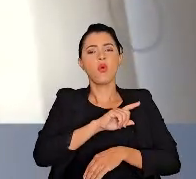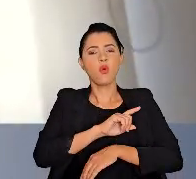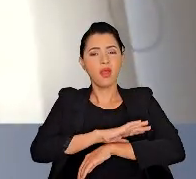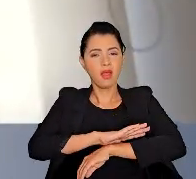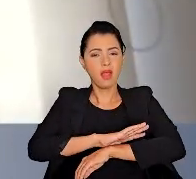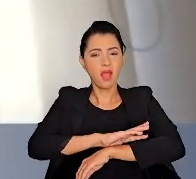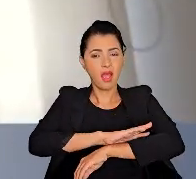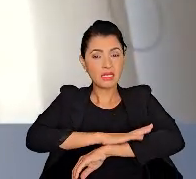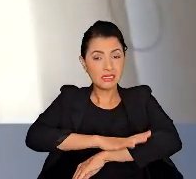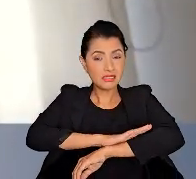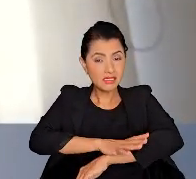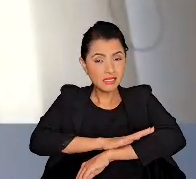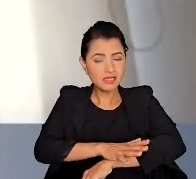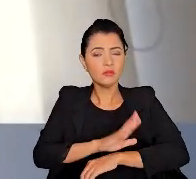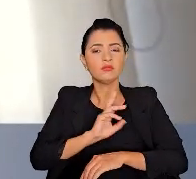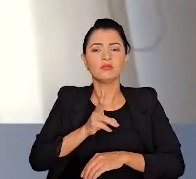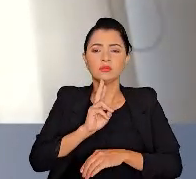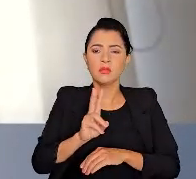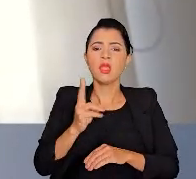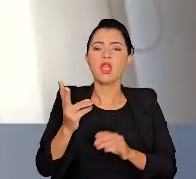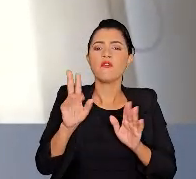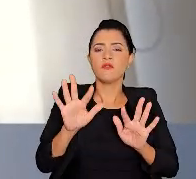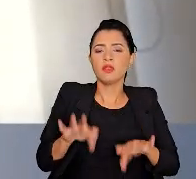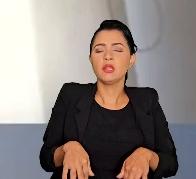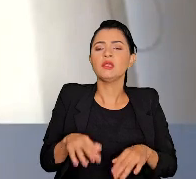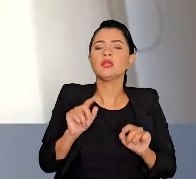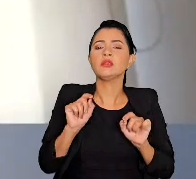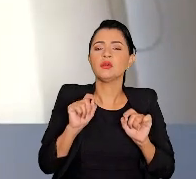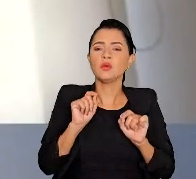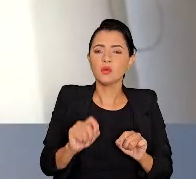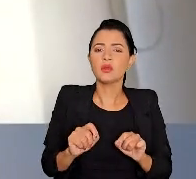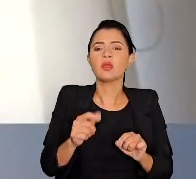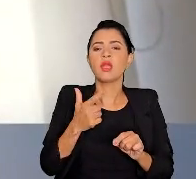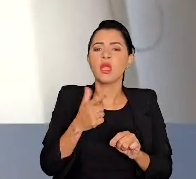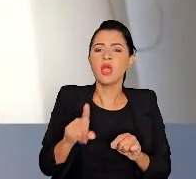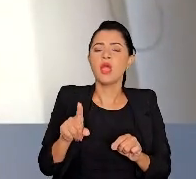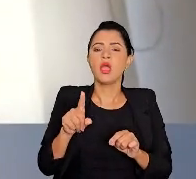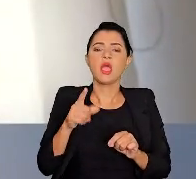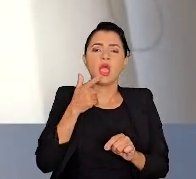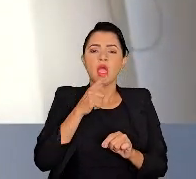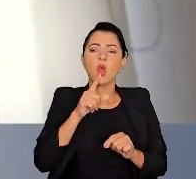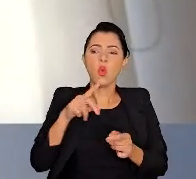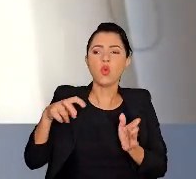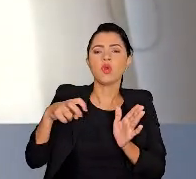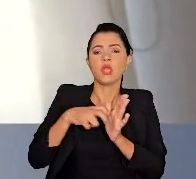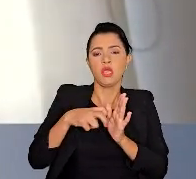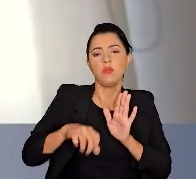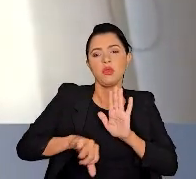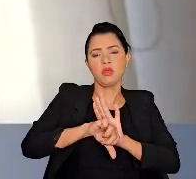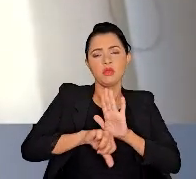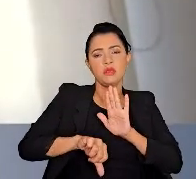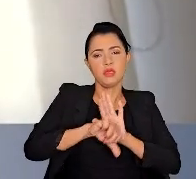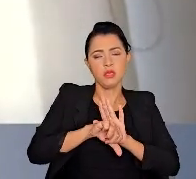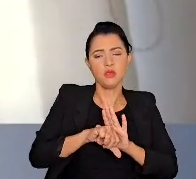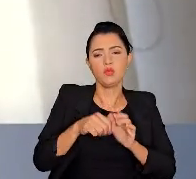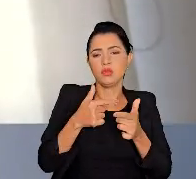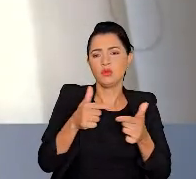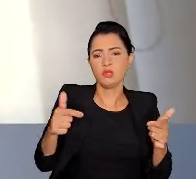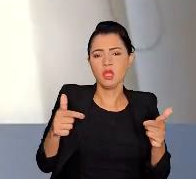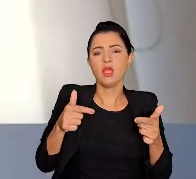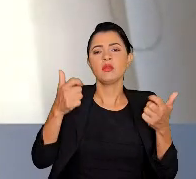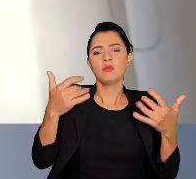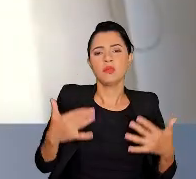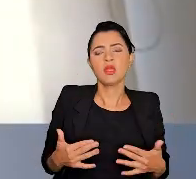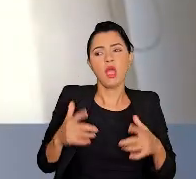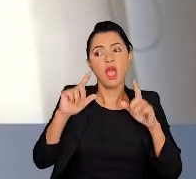a ementa e conclui dizendo o seguinte: a ausência de prescrição dos crimes de racismo justifica-se como